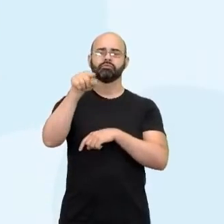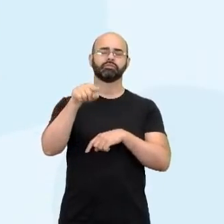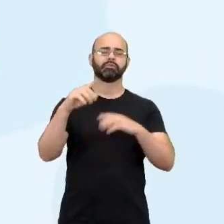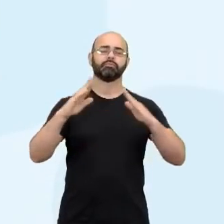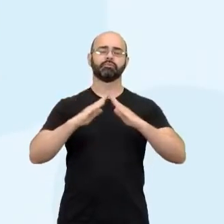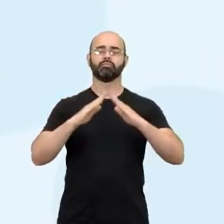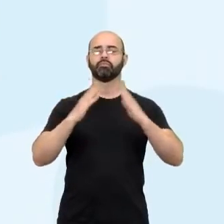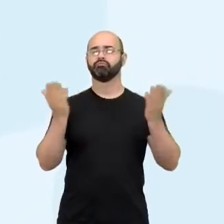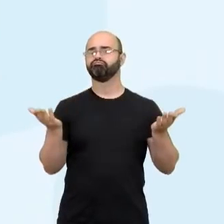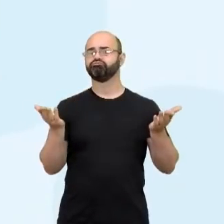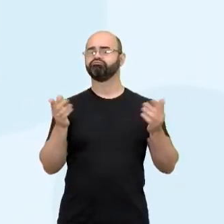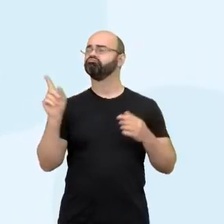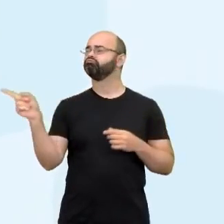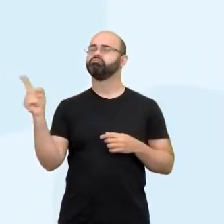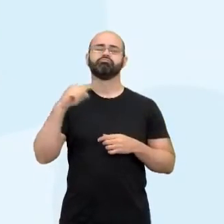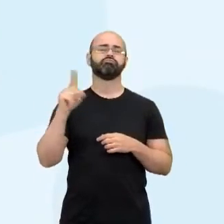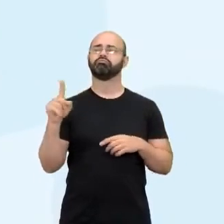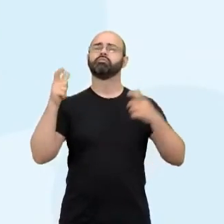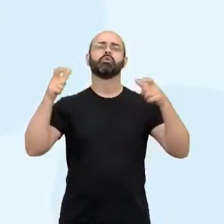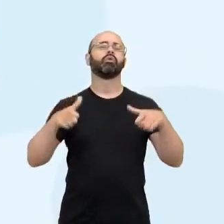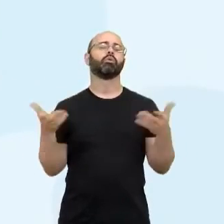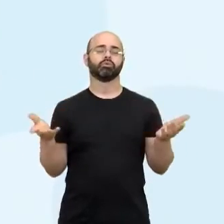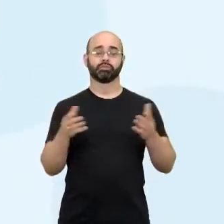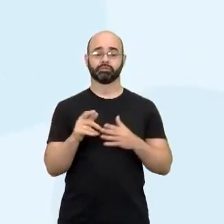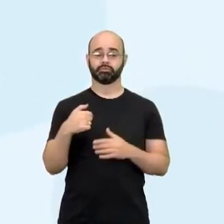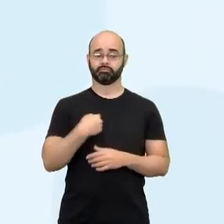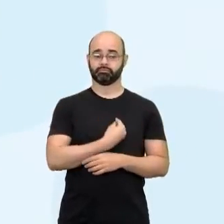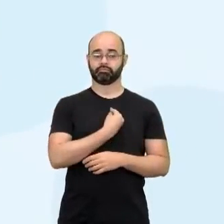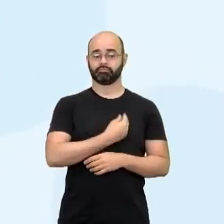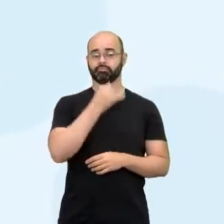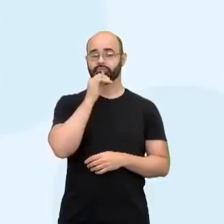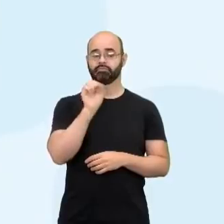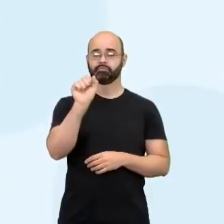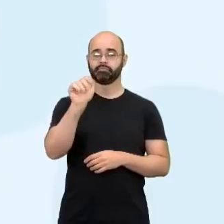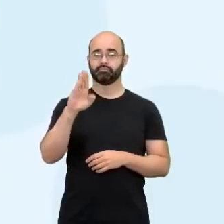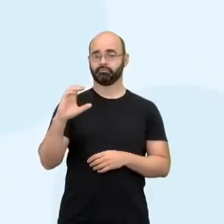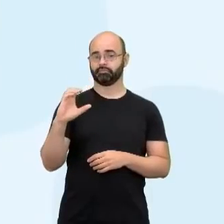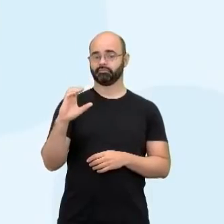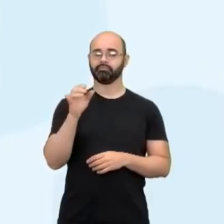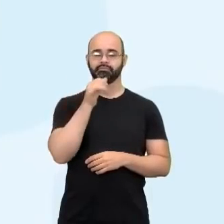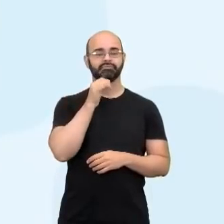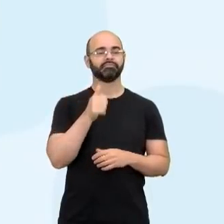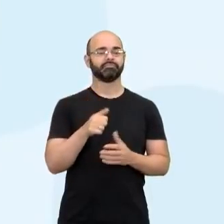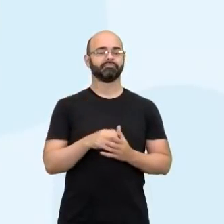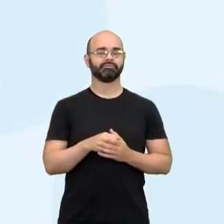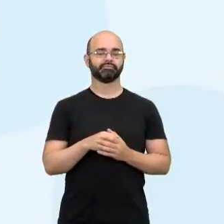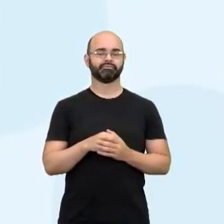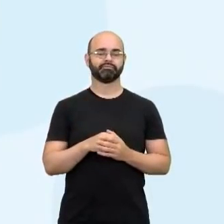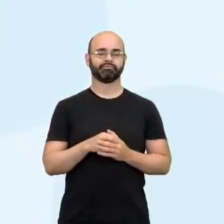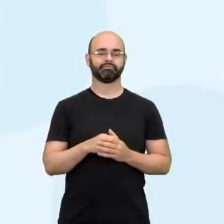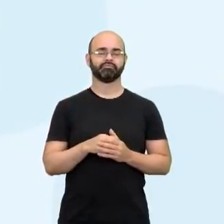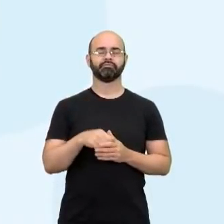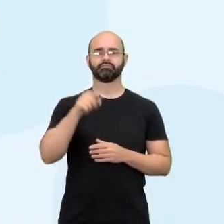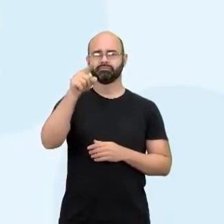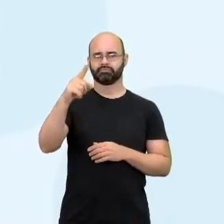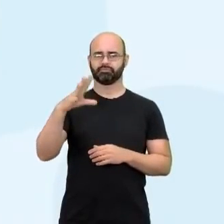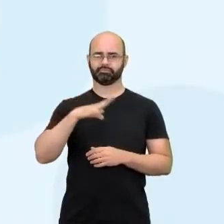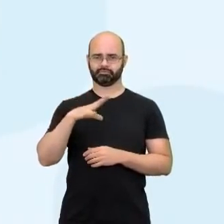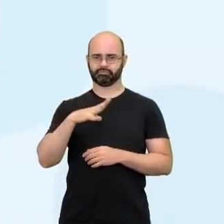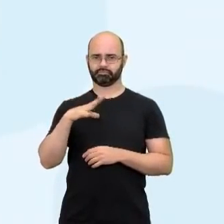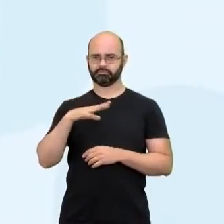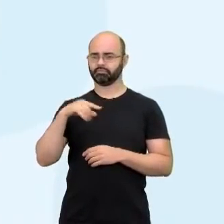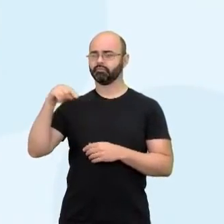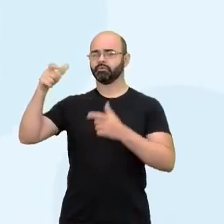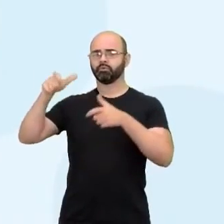responder lá. Então, no caso aqui, né? I live em São Bernardo, né? E aí, what are the tourist attractions in your city? Quais